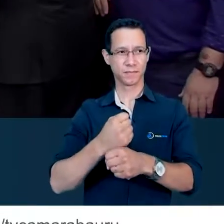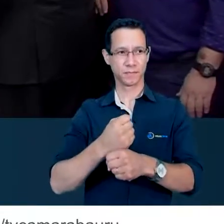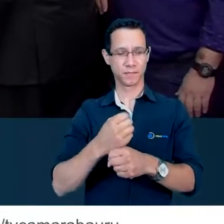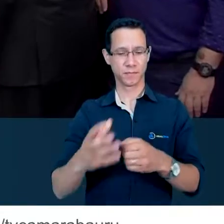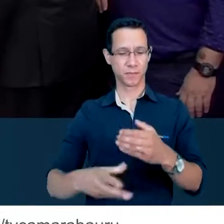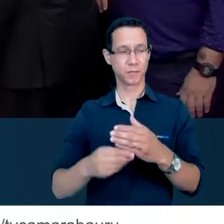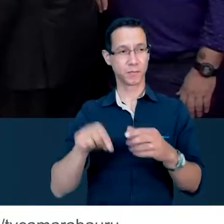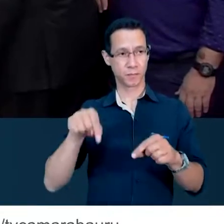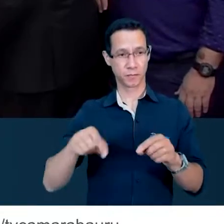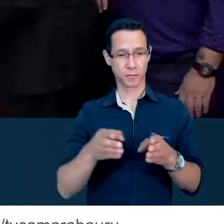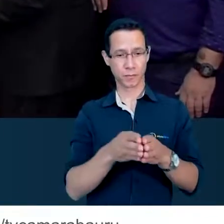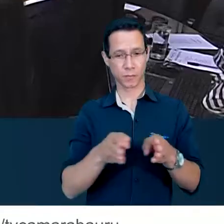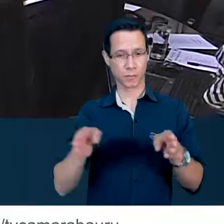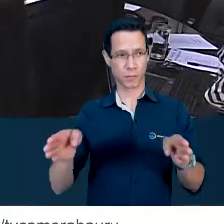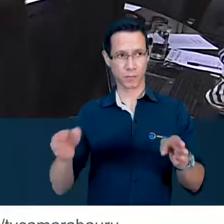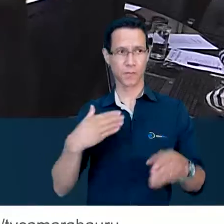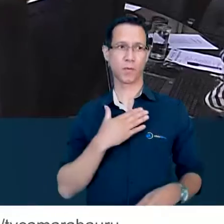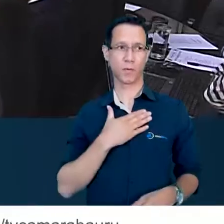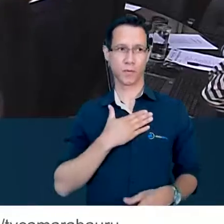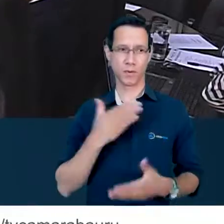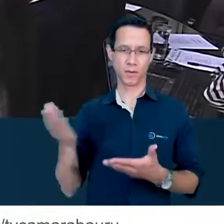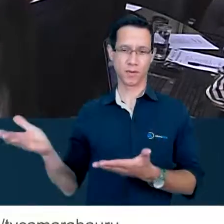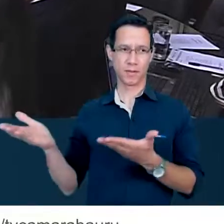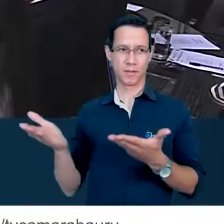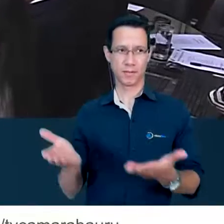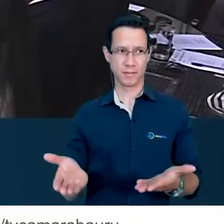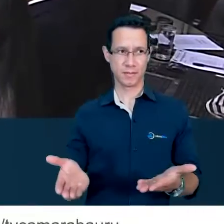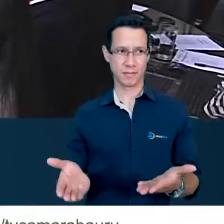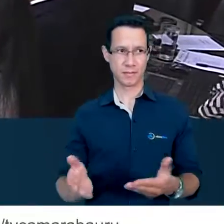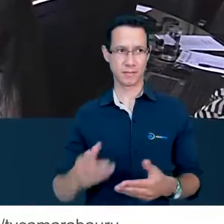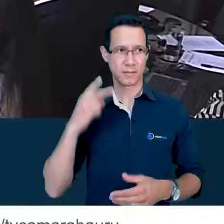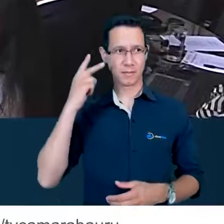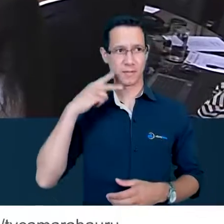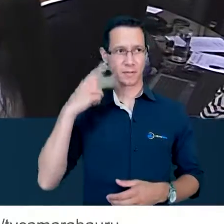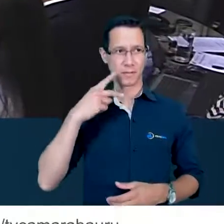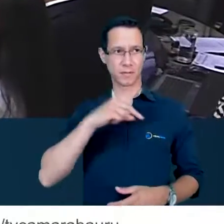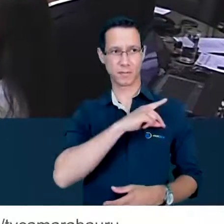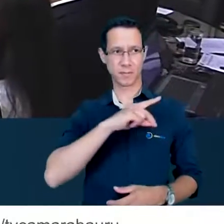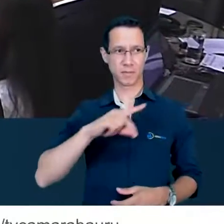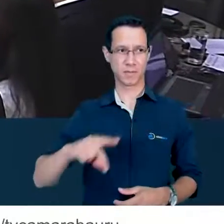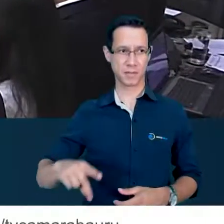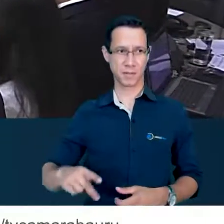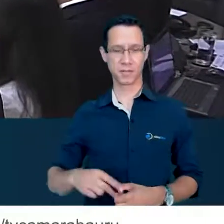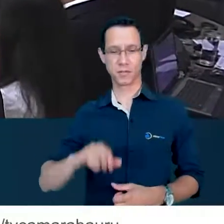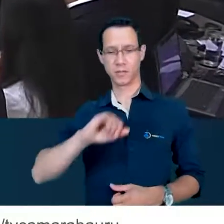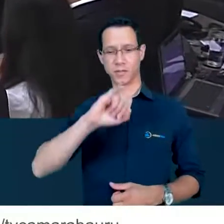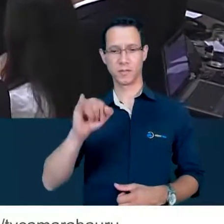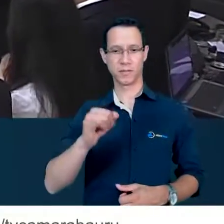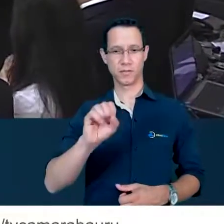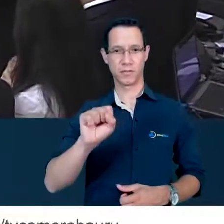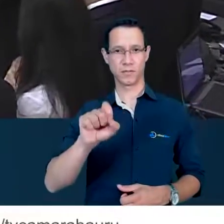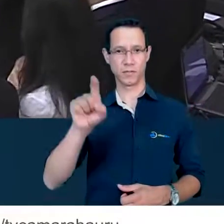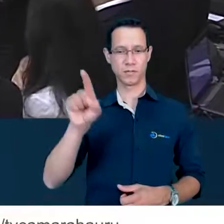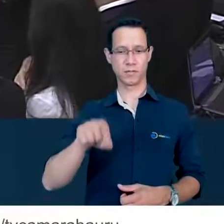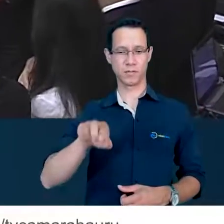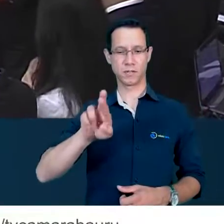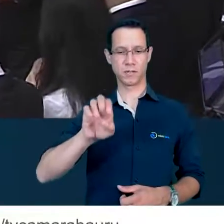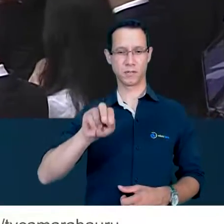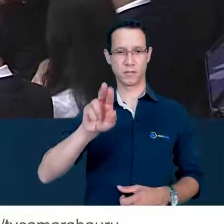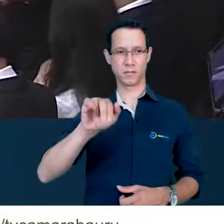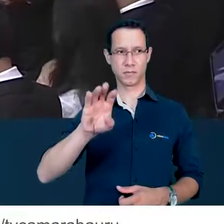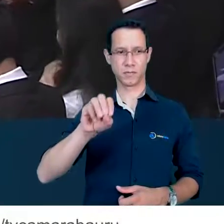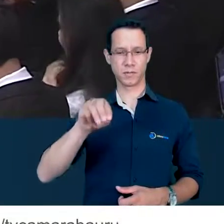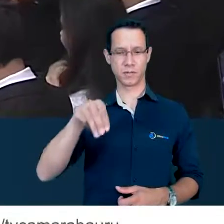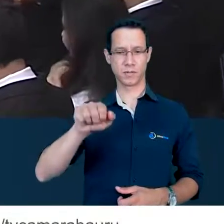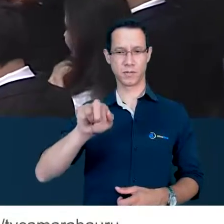tenho a grata satisfação de convidar o vereador e presidente José Roberto Martins Segala a fazer uso